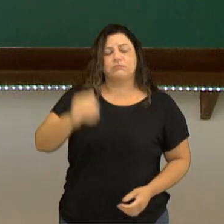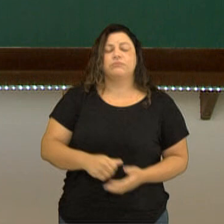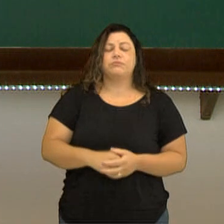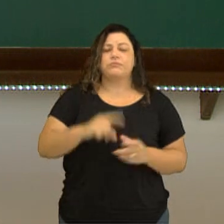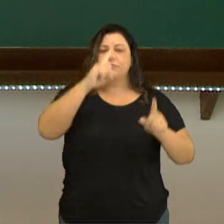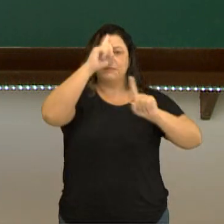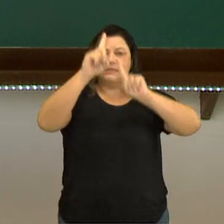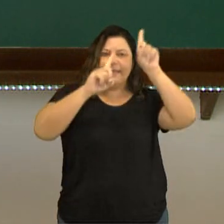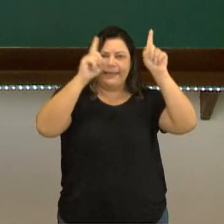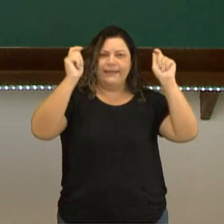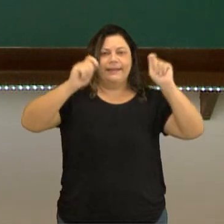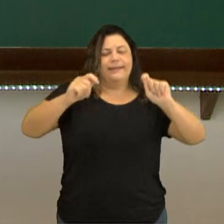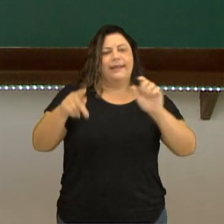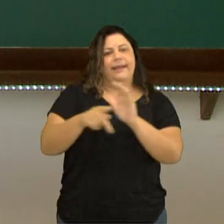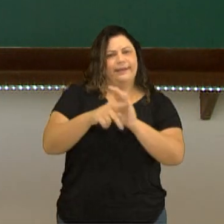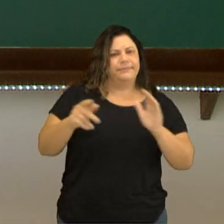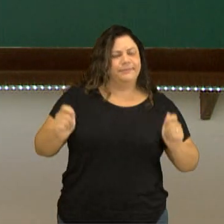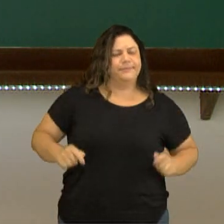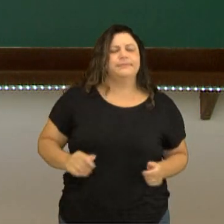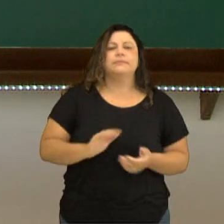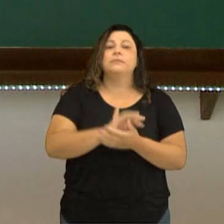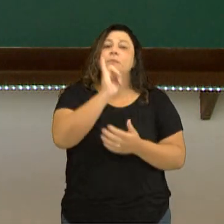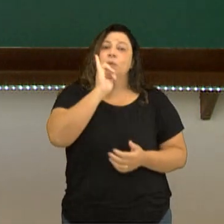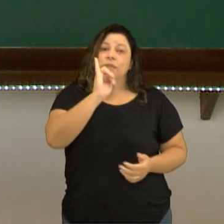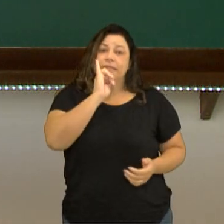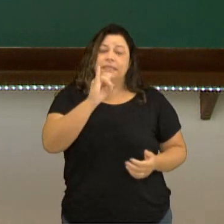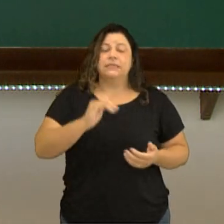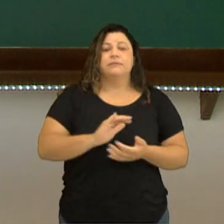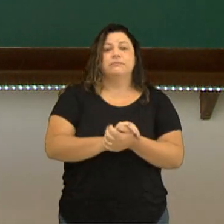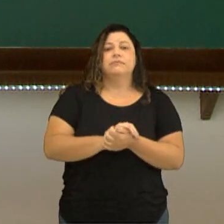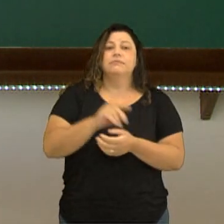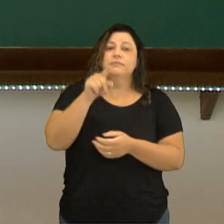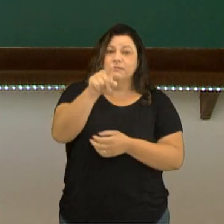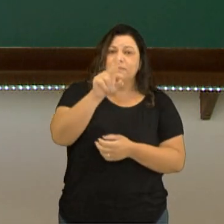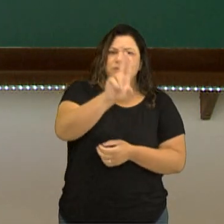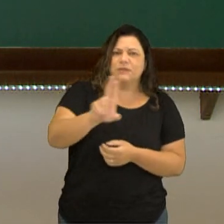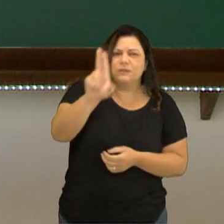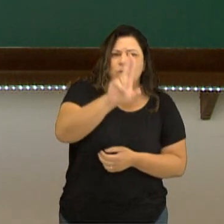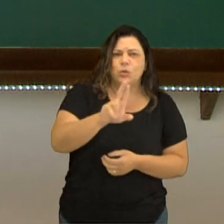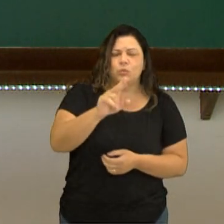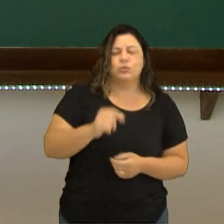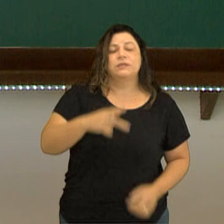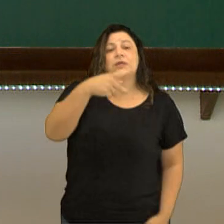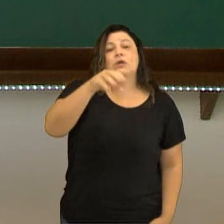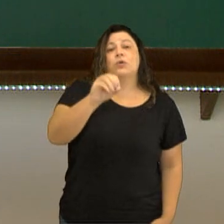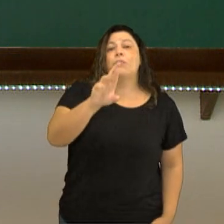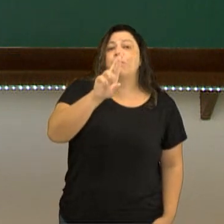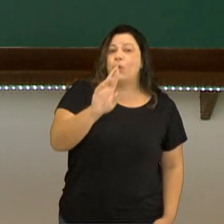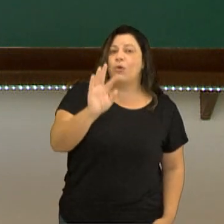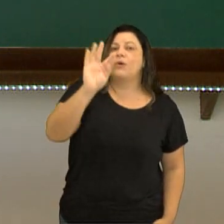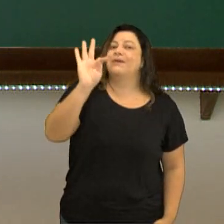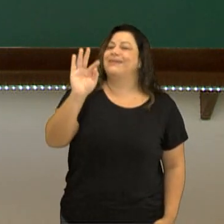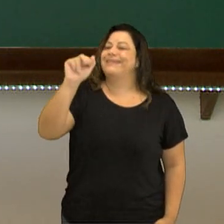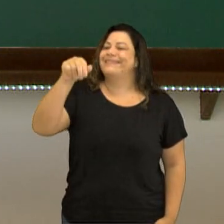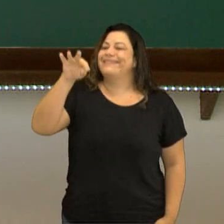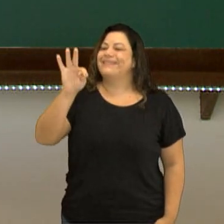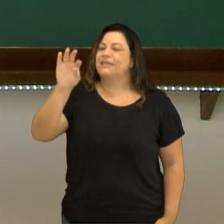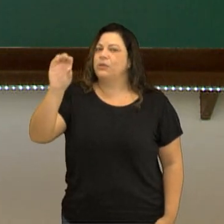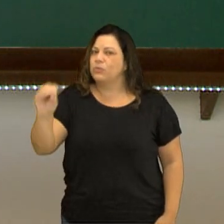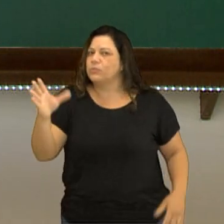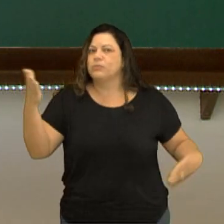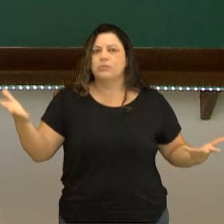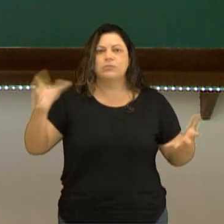ideia que você pretende. Por exemplo, quando você usa um portanto. Um portanto, ele gera a ideia